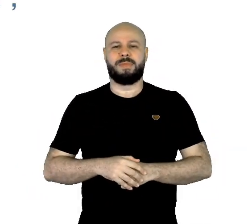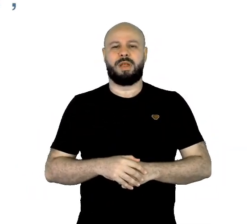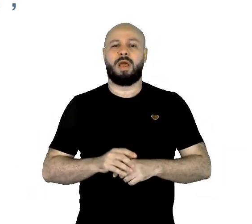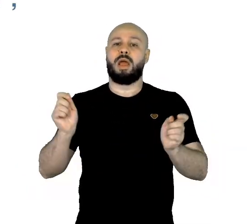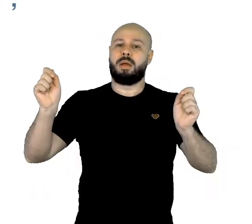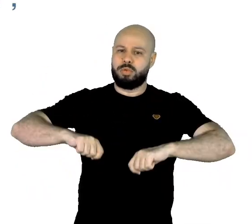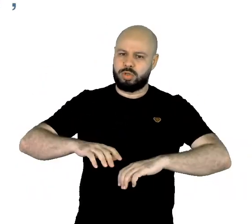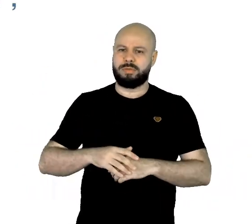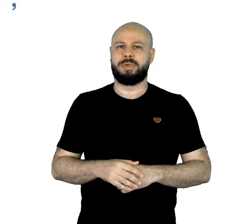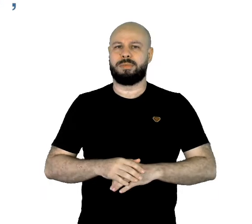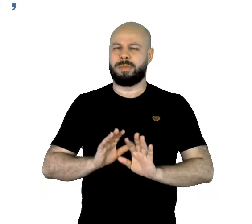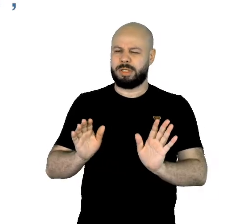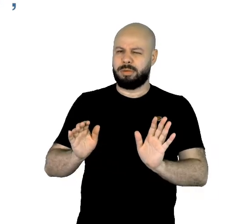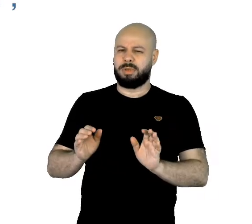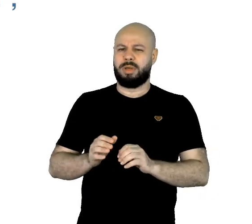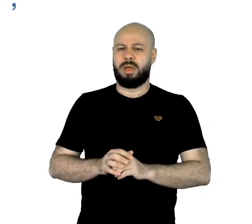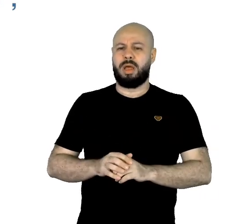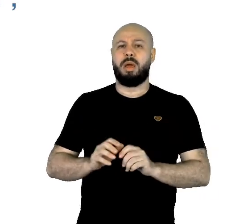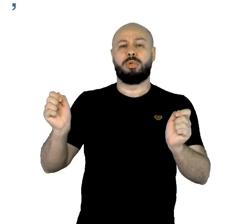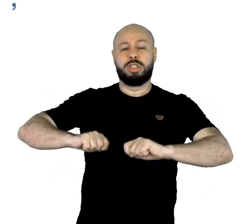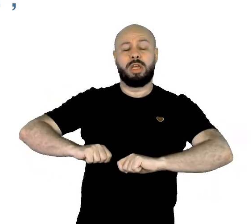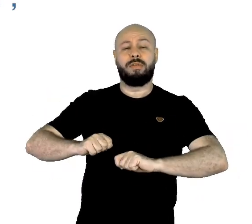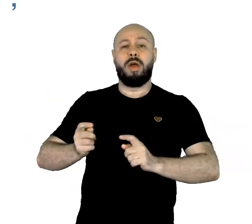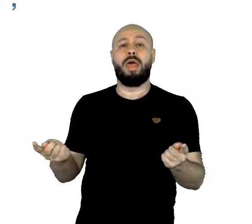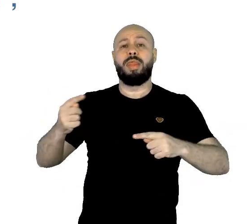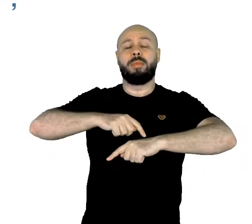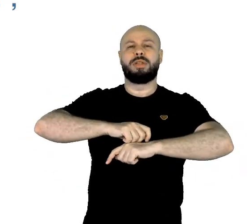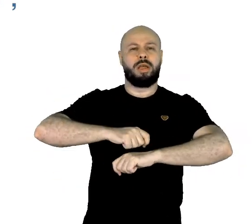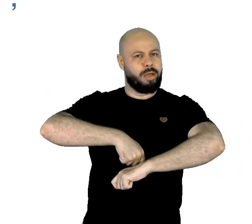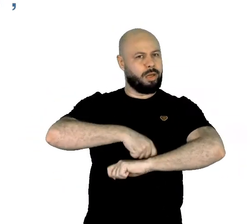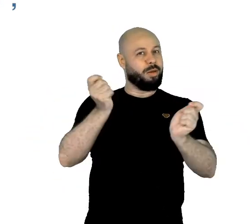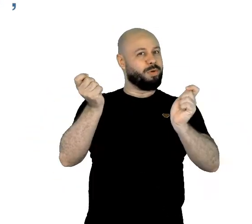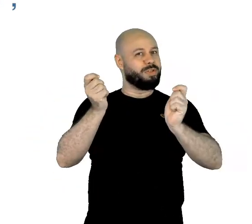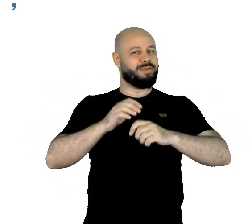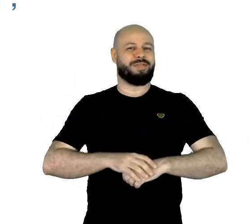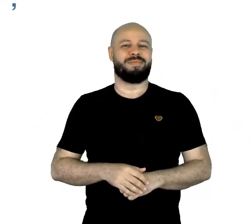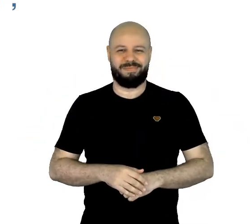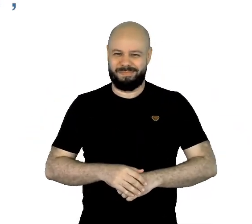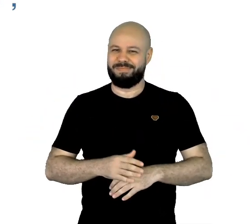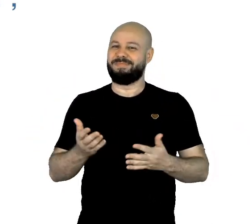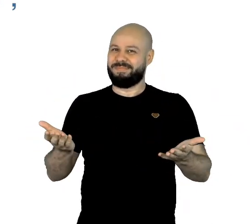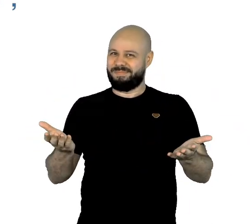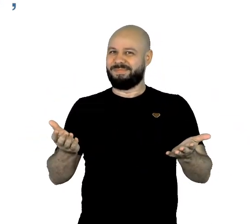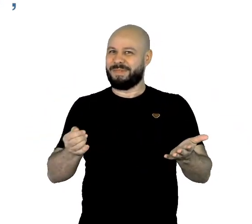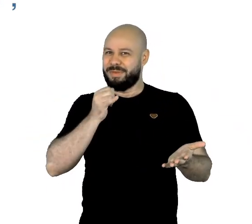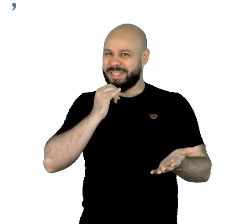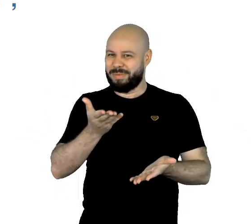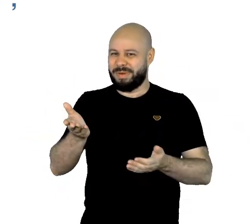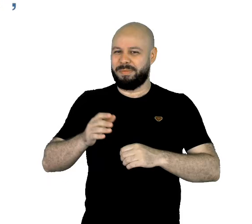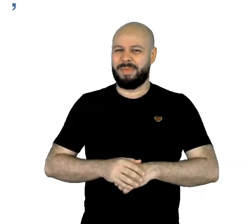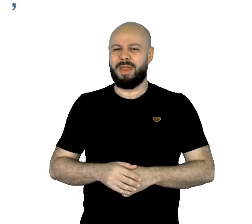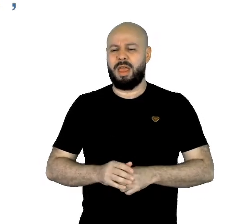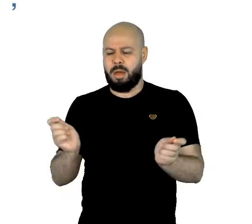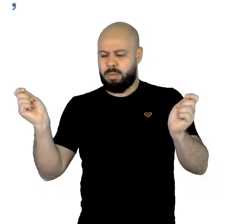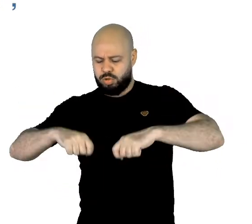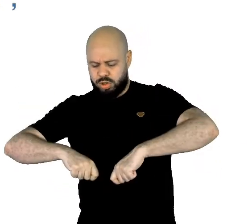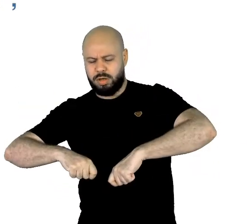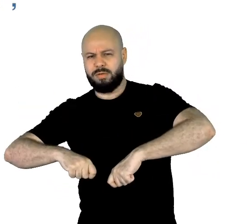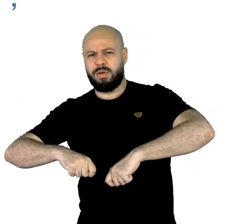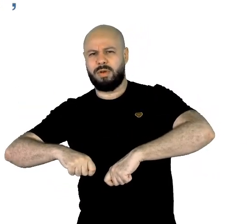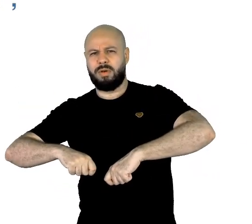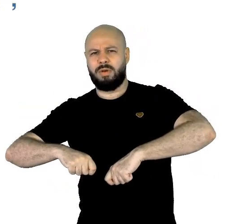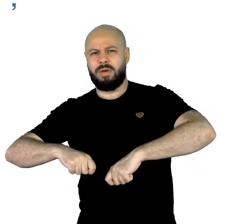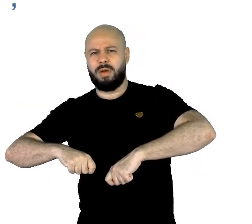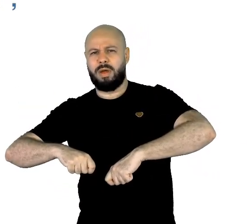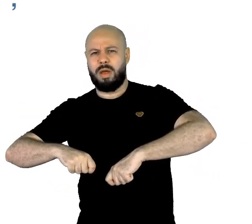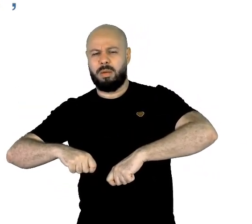Possível é o antônimo de impossível. Então, nós temos já um exemplo aí, ó. Possível é o antônimo